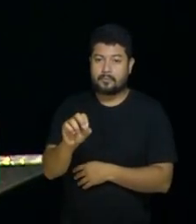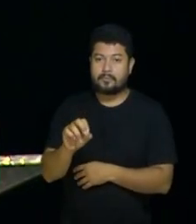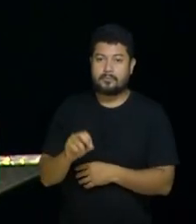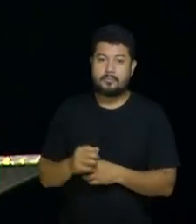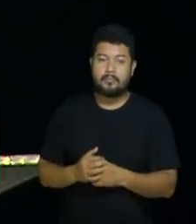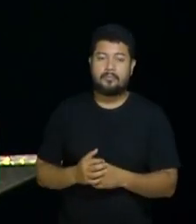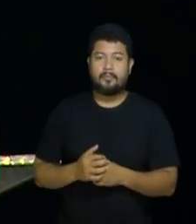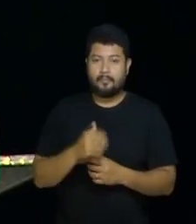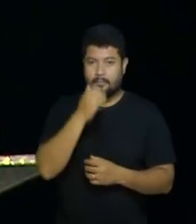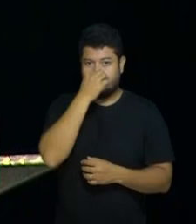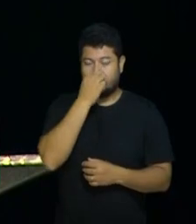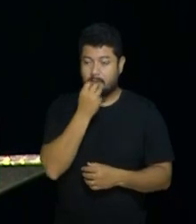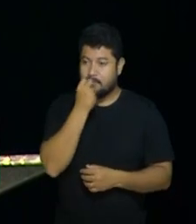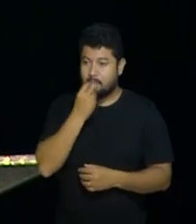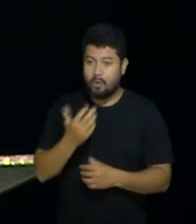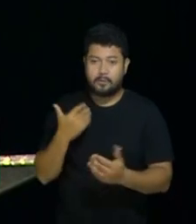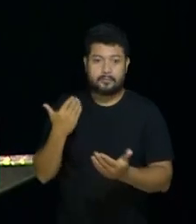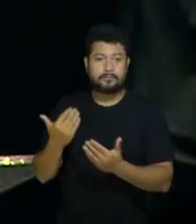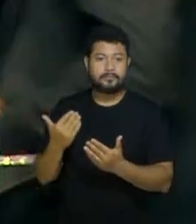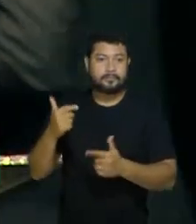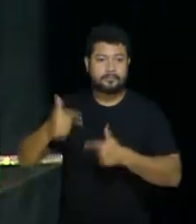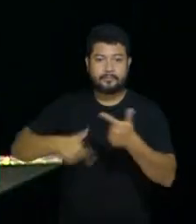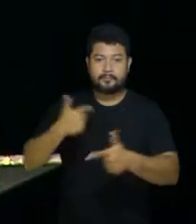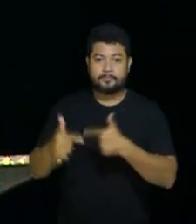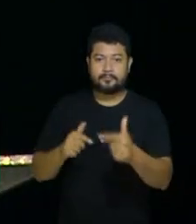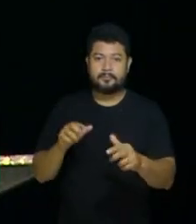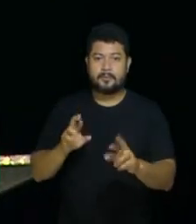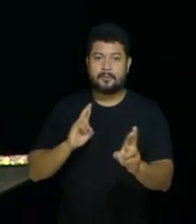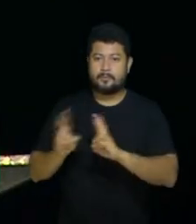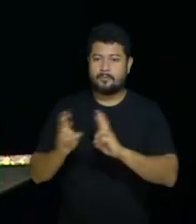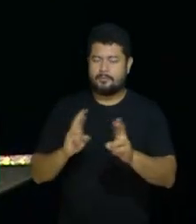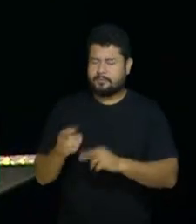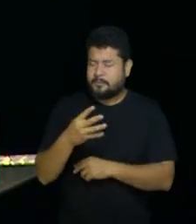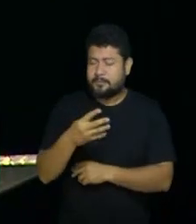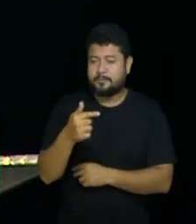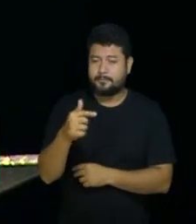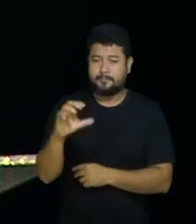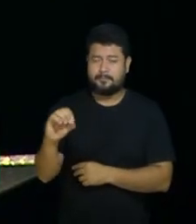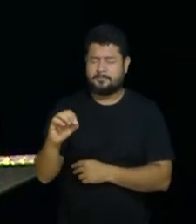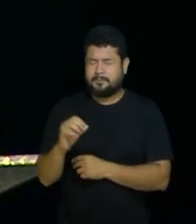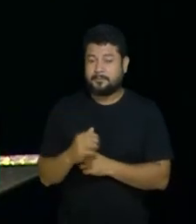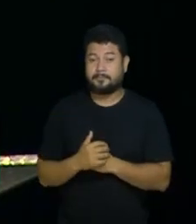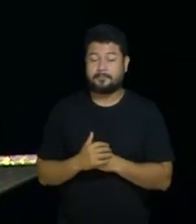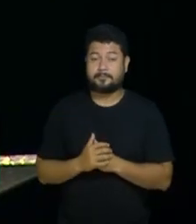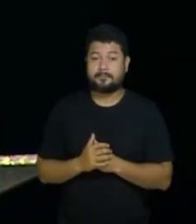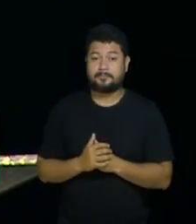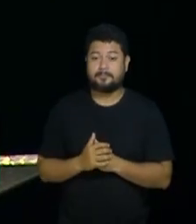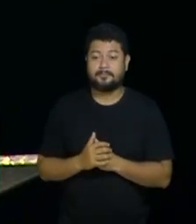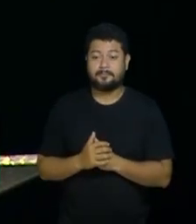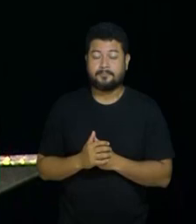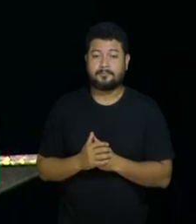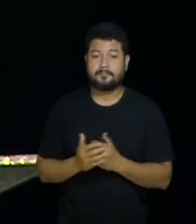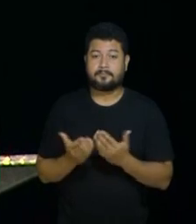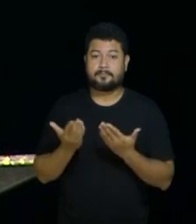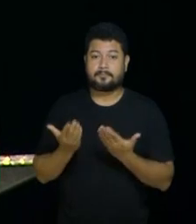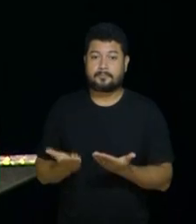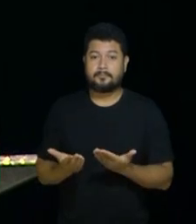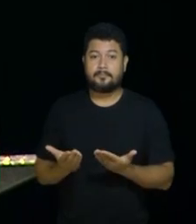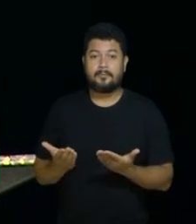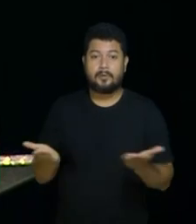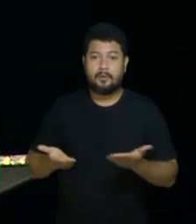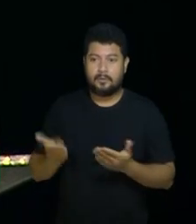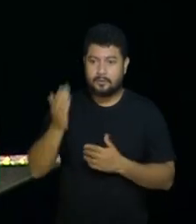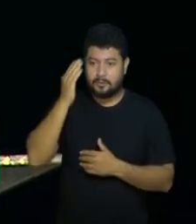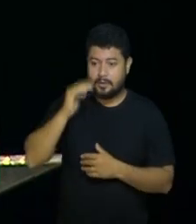nossa 470, deputado, porque era uma tragédia e hoje está começando a ficar melhor. A gente sabe que é tempo a